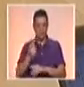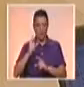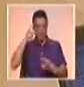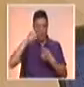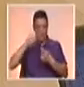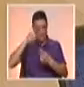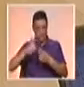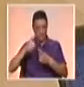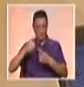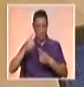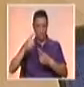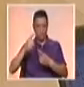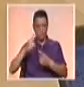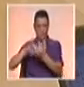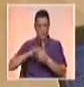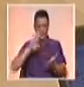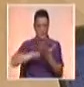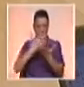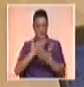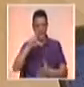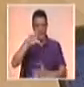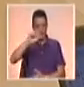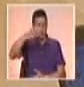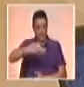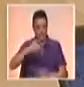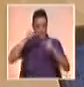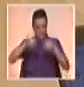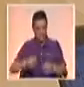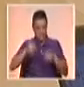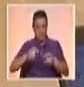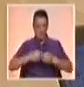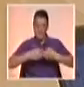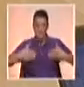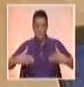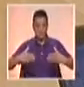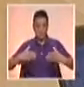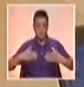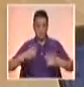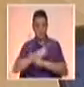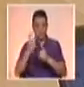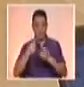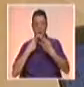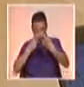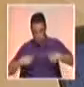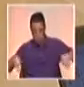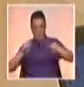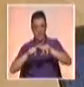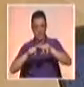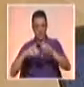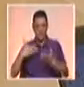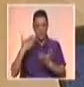objetivo de os intérpretes de língua gestual, pronto, começaram já a ser num número considerável, de se reunirem, pronto, no sentido de